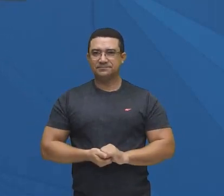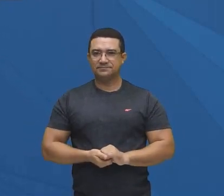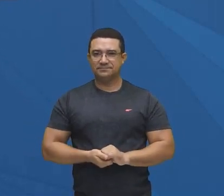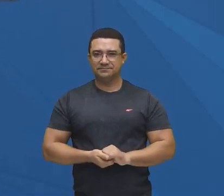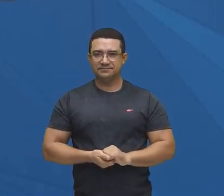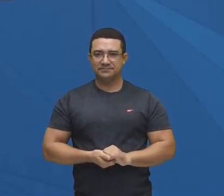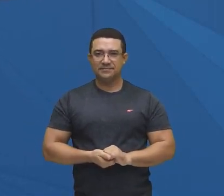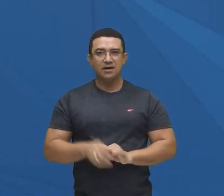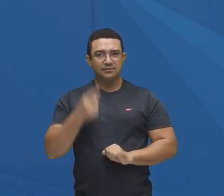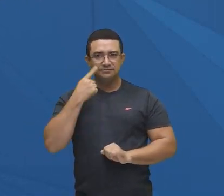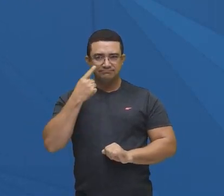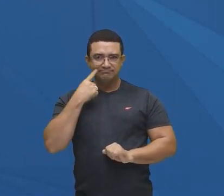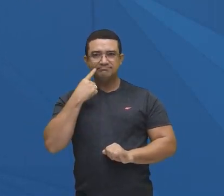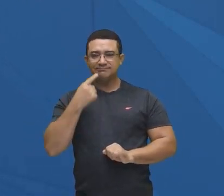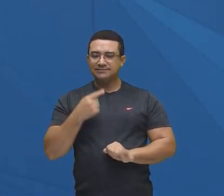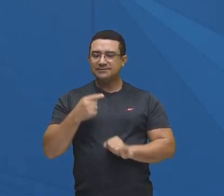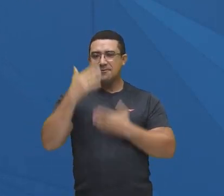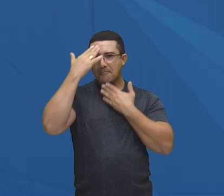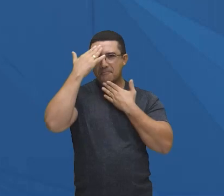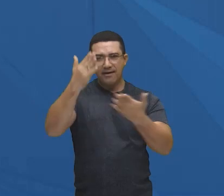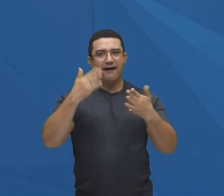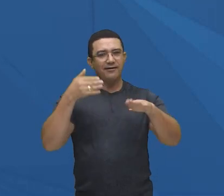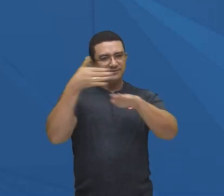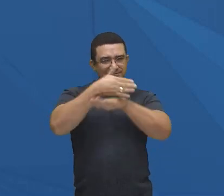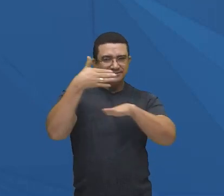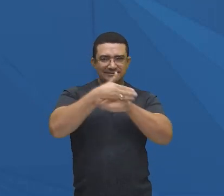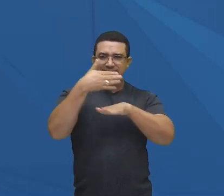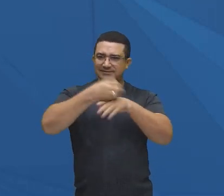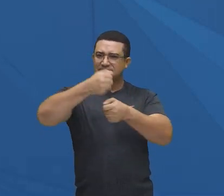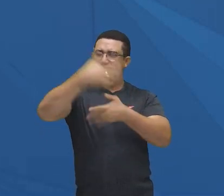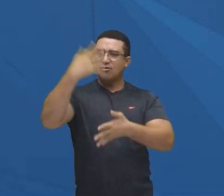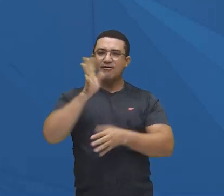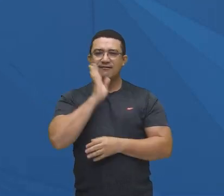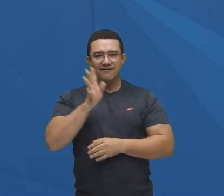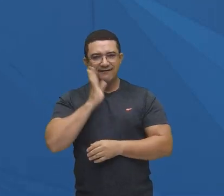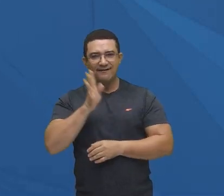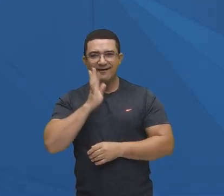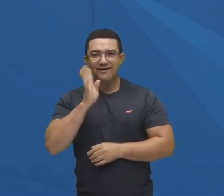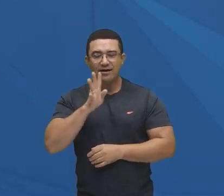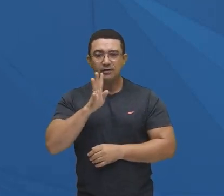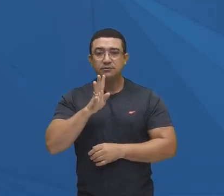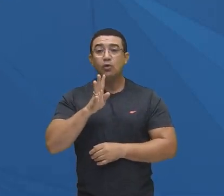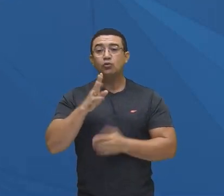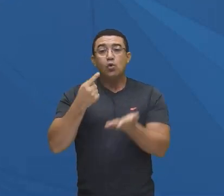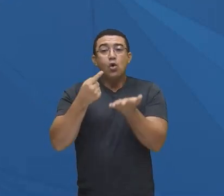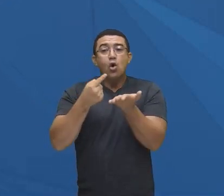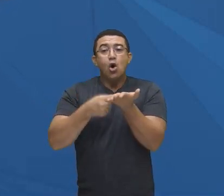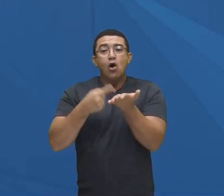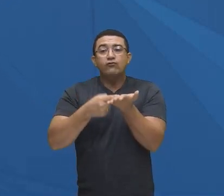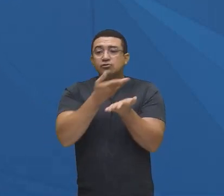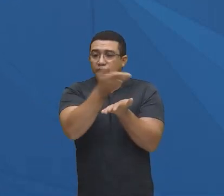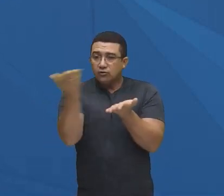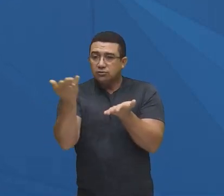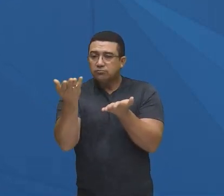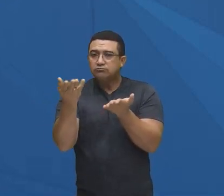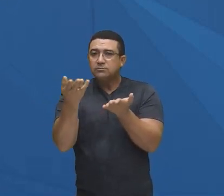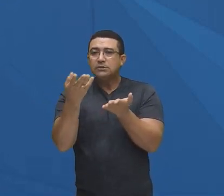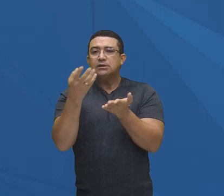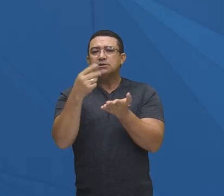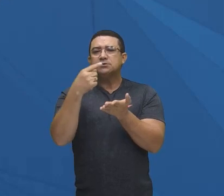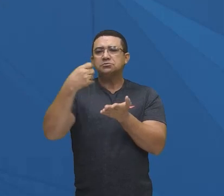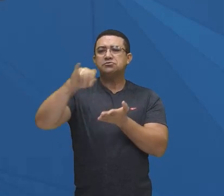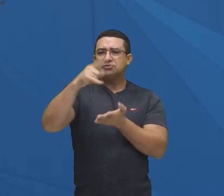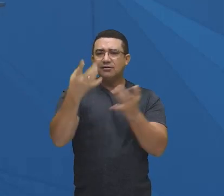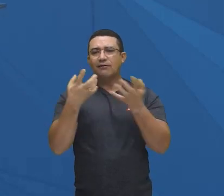diversos comentários, obrigada galera, não dá para ler o de todo mundo. E fica aí o convite, tá? Para participar da enquete do chat,